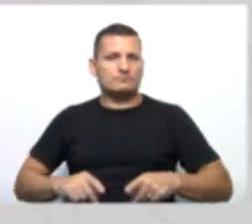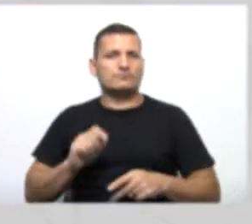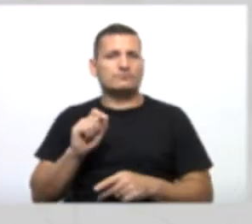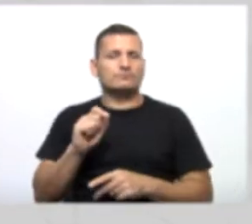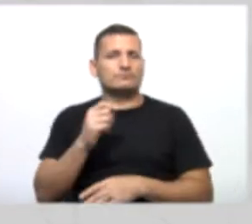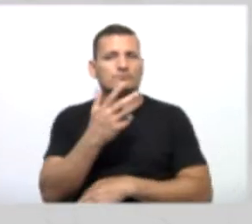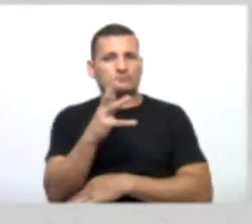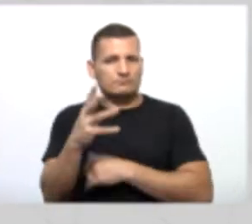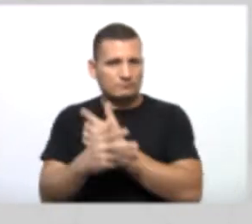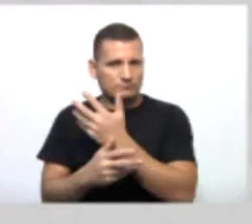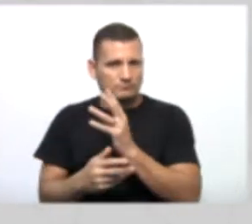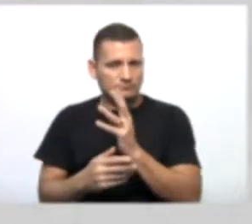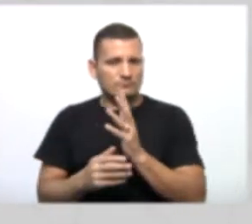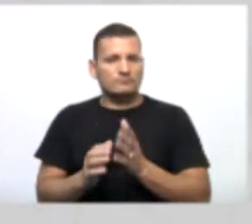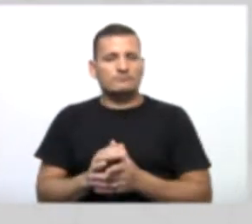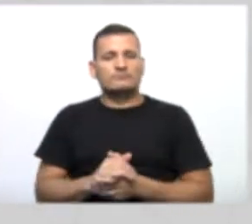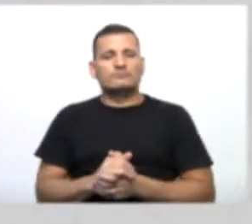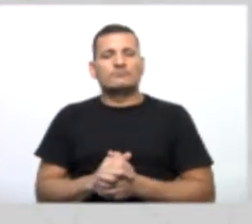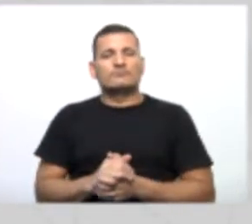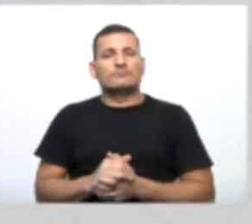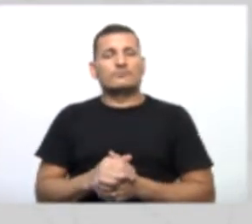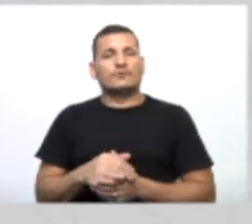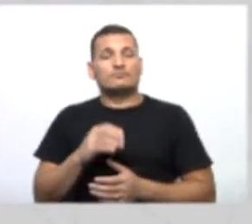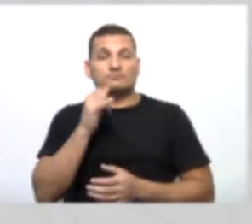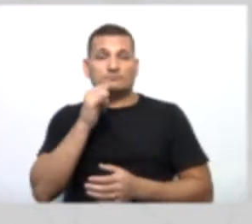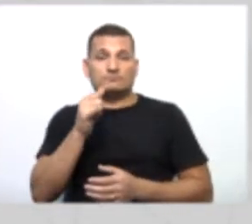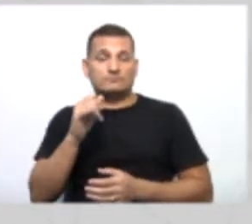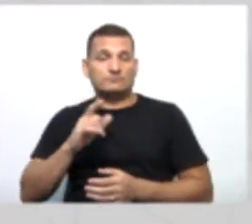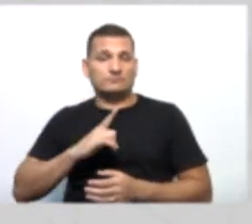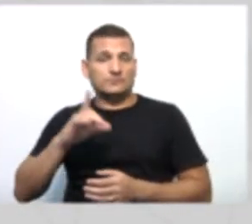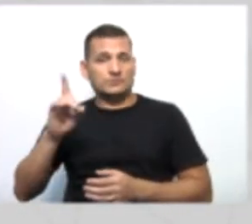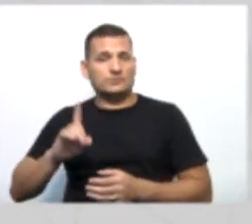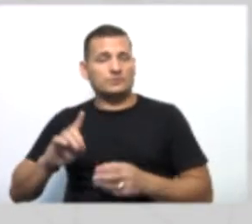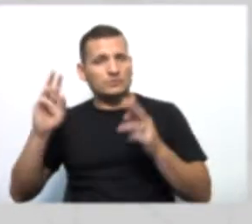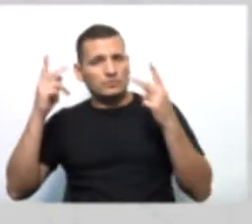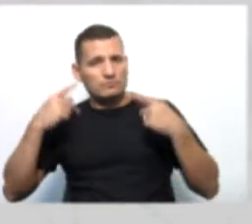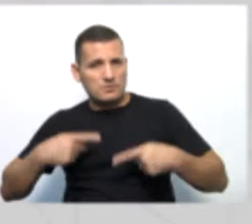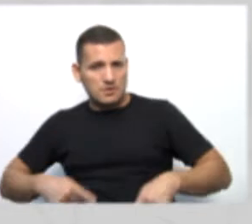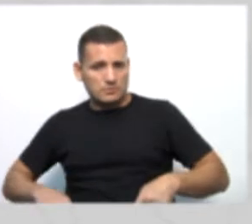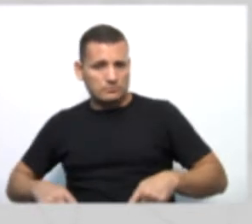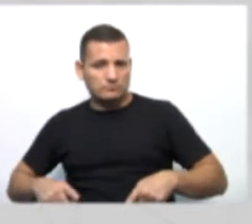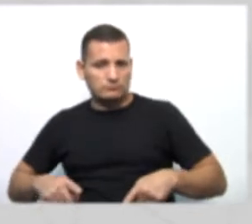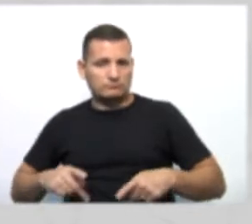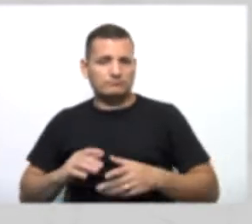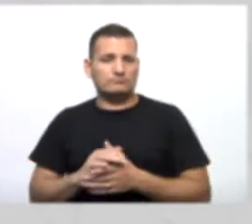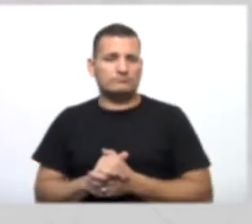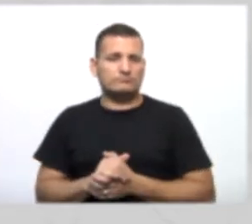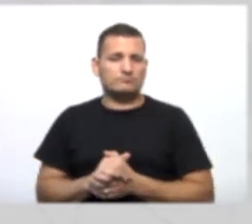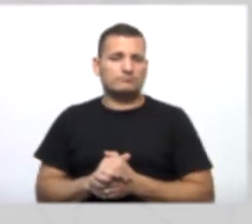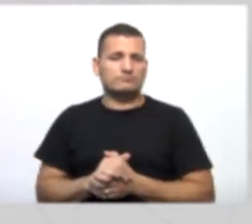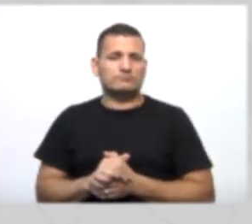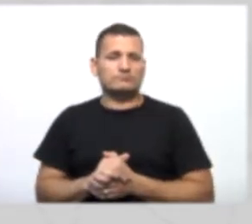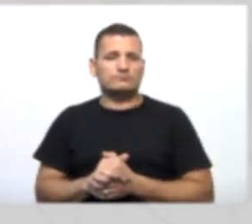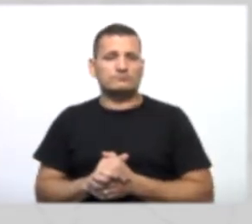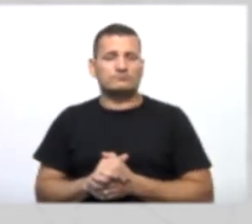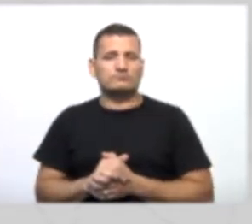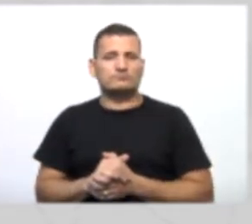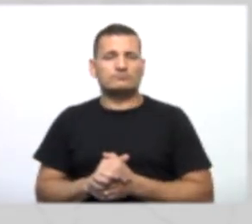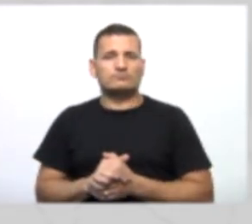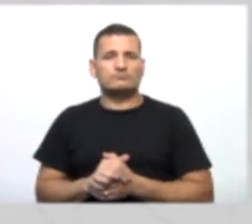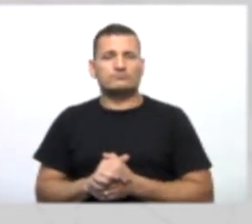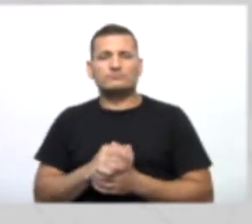meio ambiente. Ou seja, não vai ter mais direitos humanos se não tiver meio ambiente. Né? E o contrário disso, professor, pode